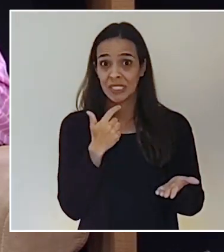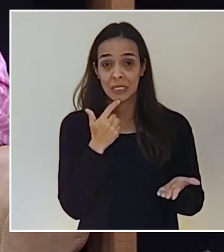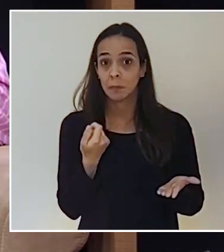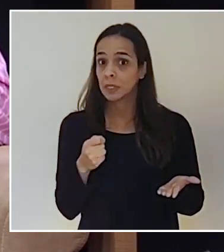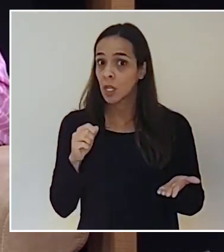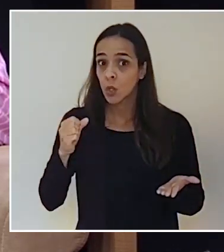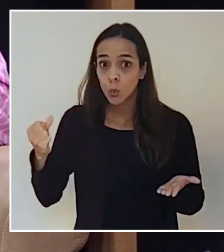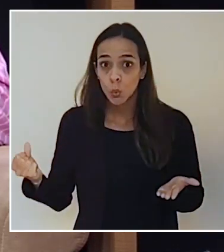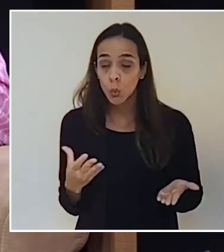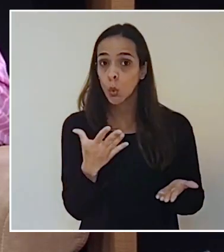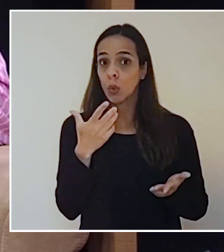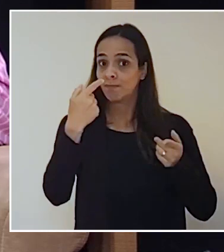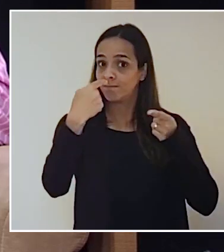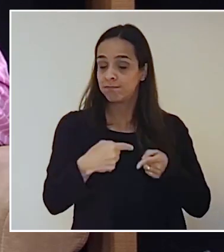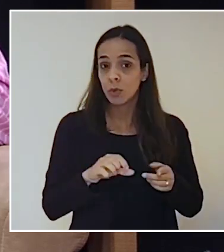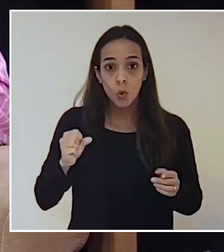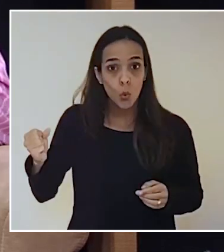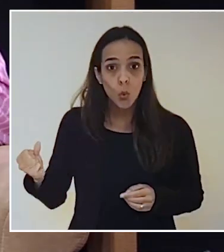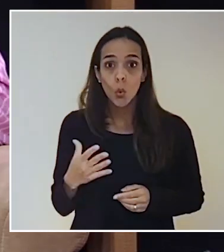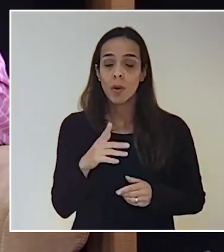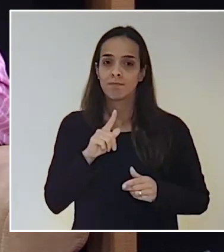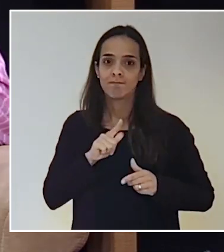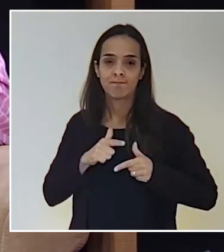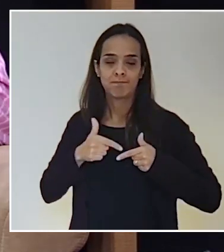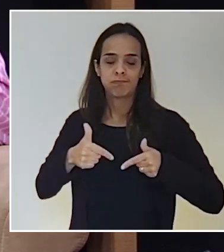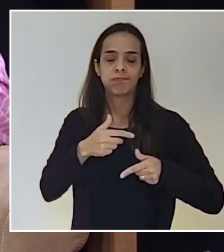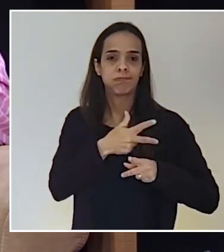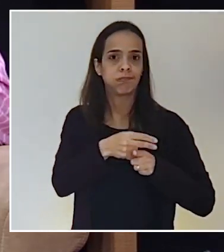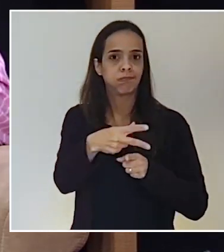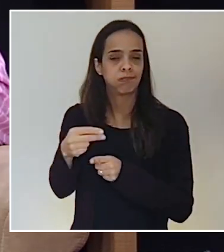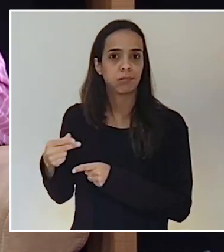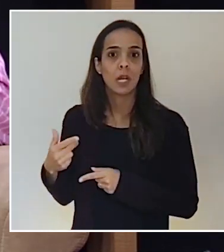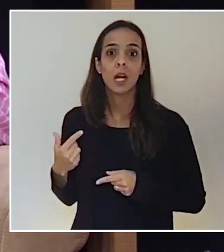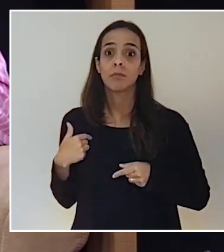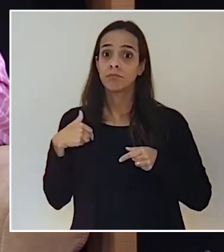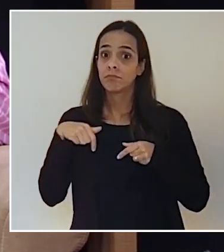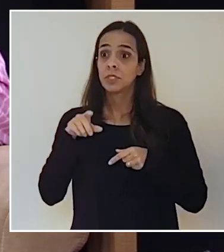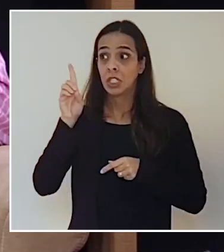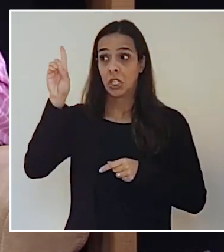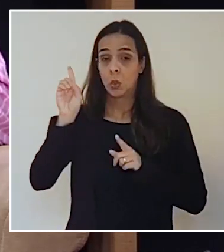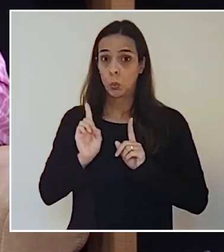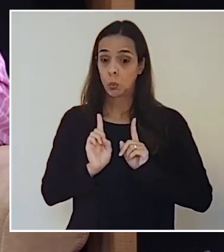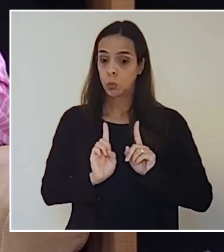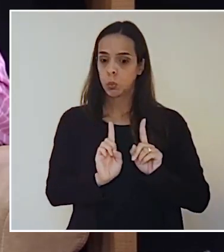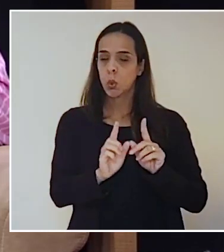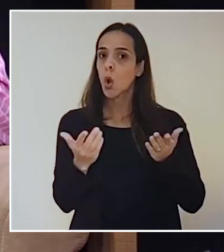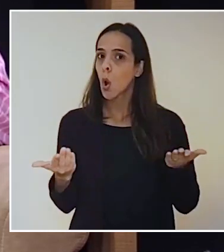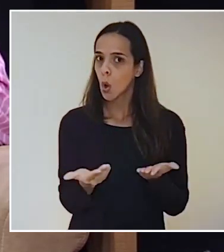de andarmos com Deus hoje. Segundo lugar, a sequidão hoje